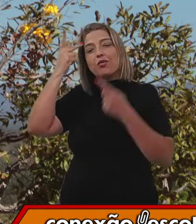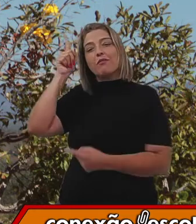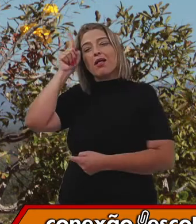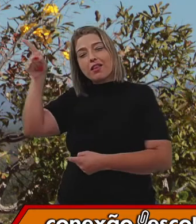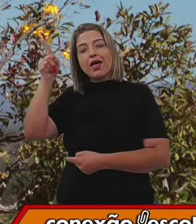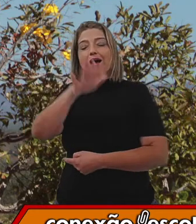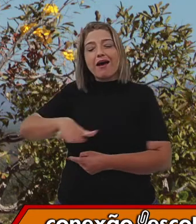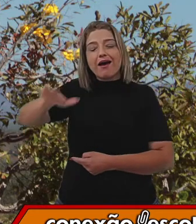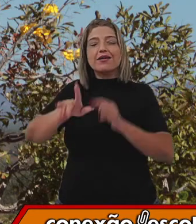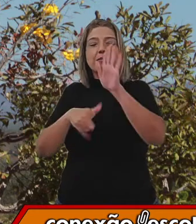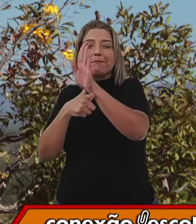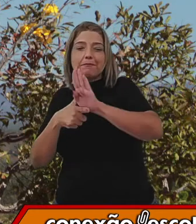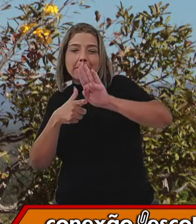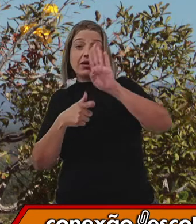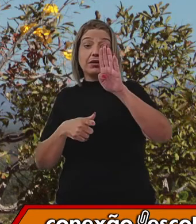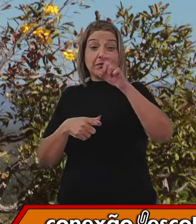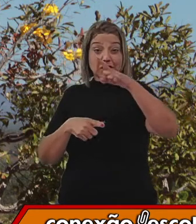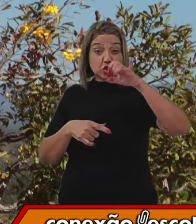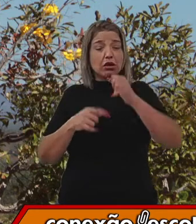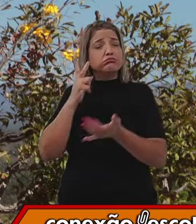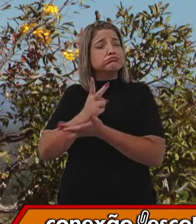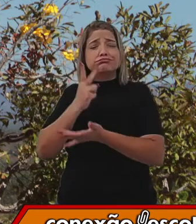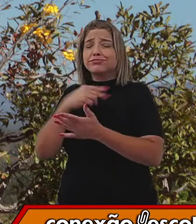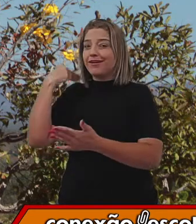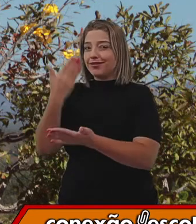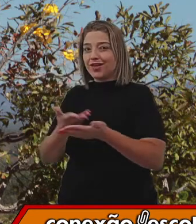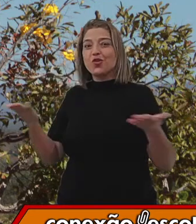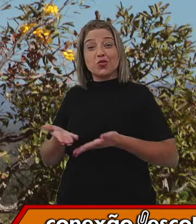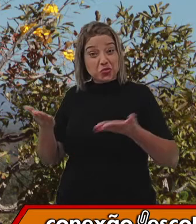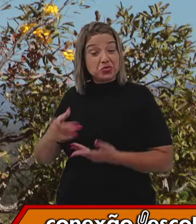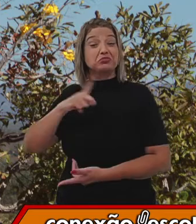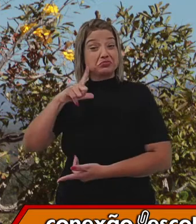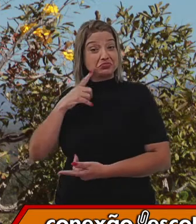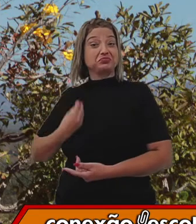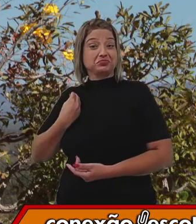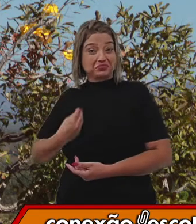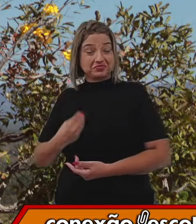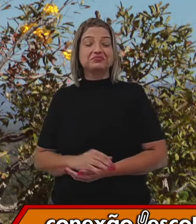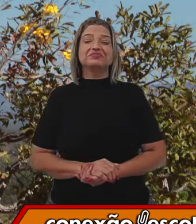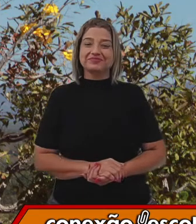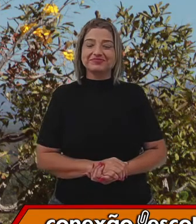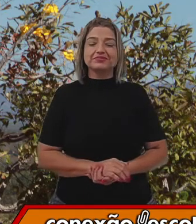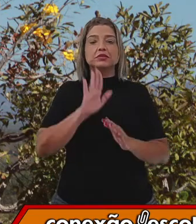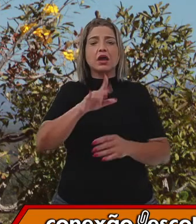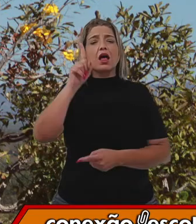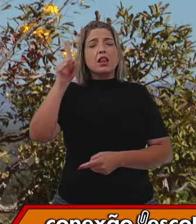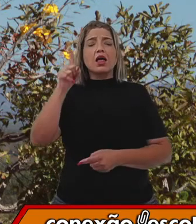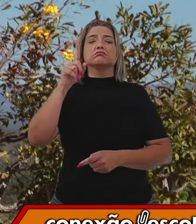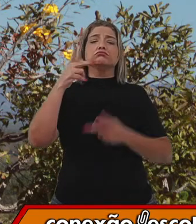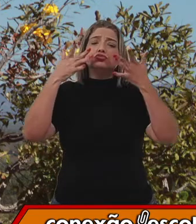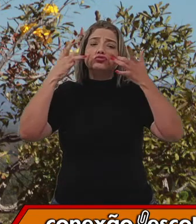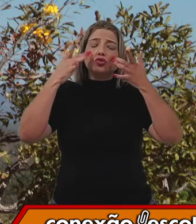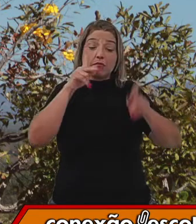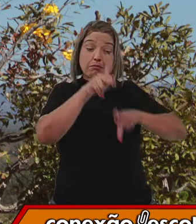Bexiga, onde funciona até hoje. Vocês acreditam? Beleza, né? O Teatro Popular do Nordeste existiu